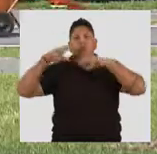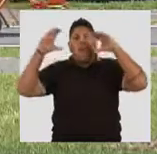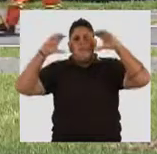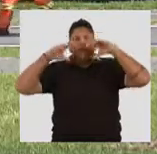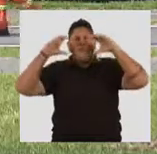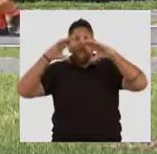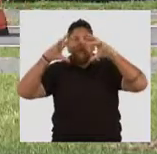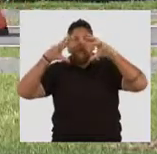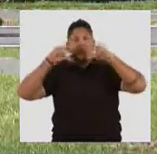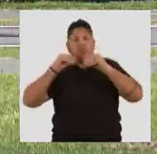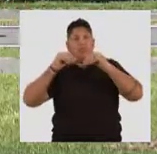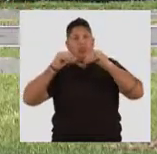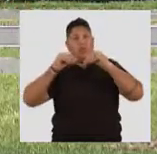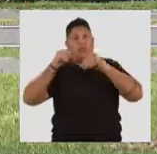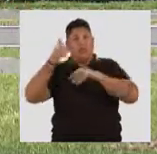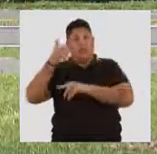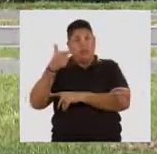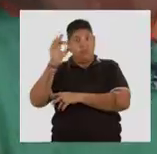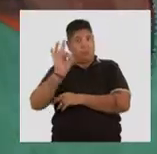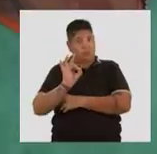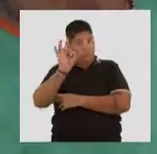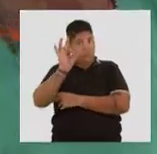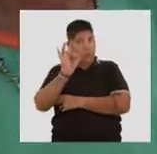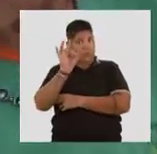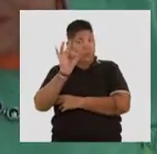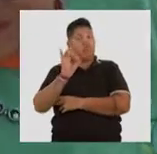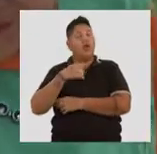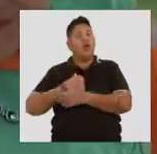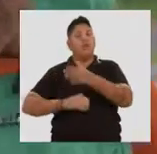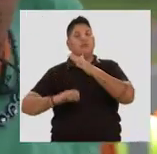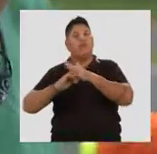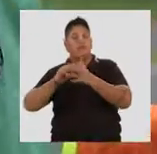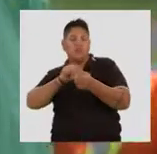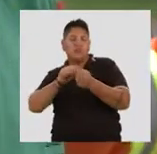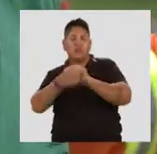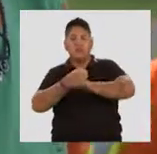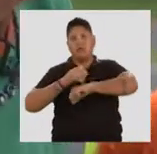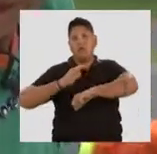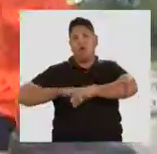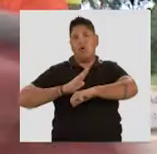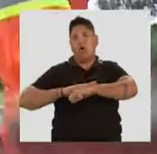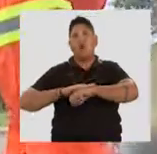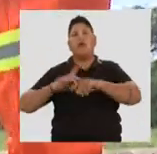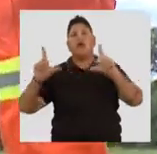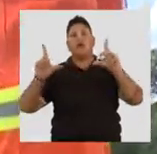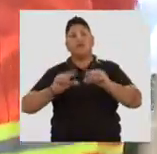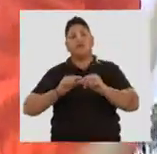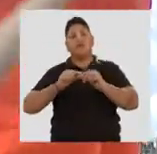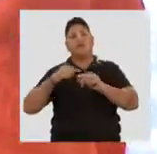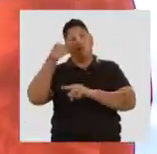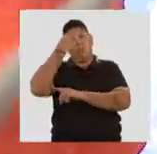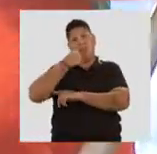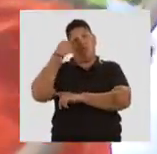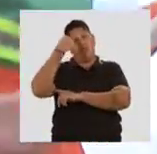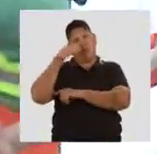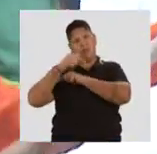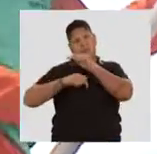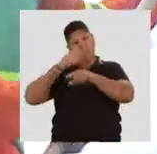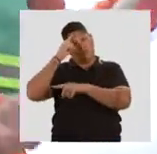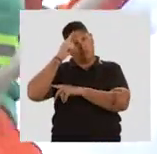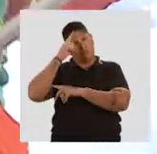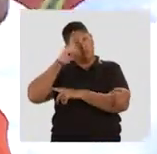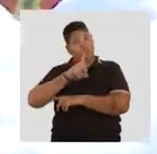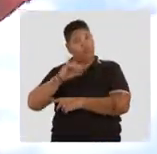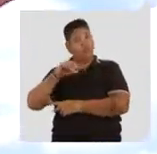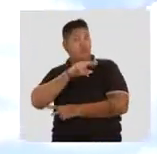ar em Brasília pode chegar a 12%, a empresa se comprometeu a readequar horários e até reduzir a jornada diária de